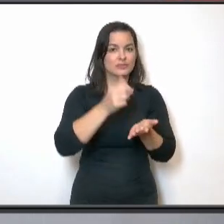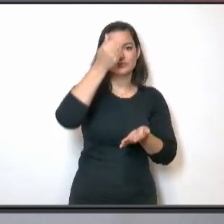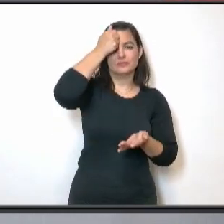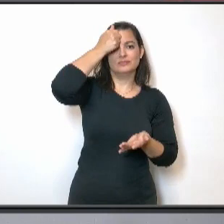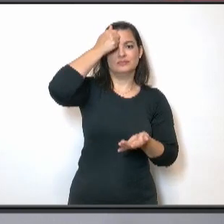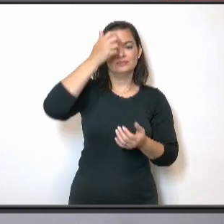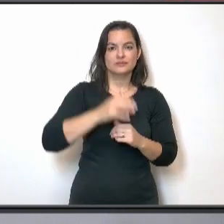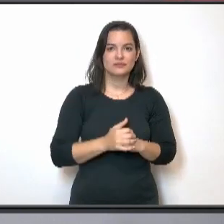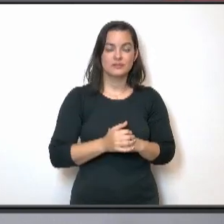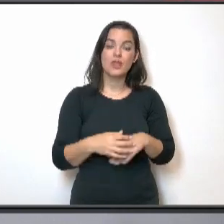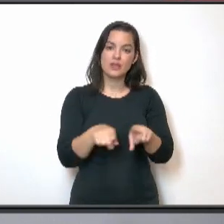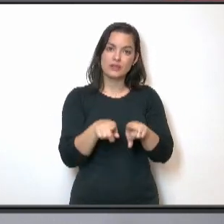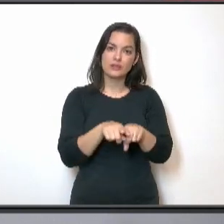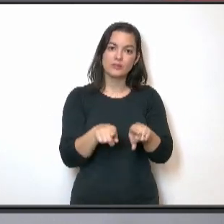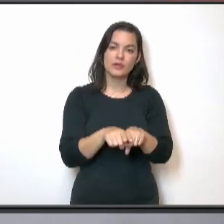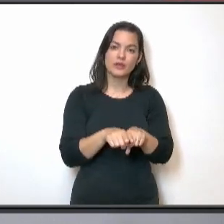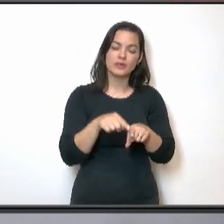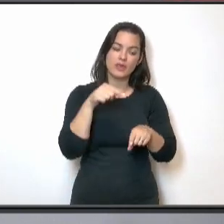Ele também teve uma atitude de rendição.